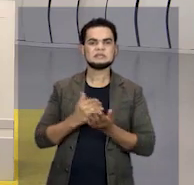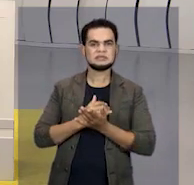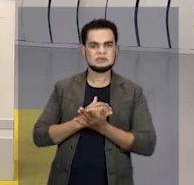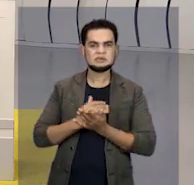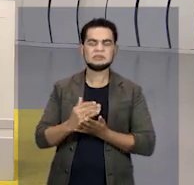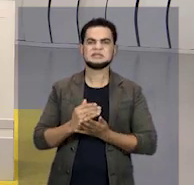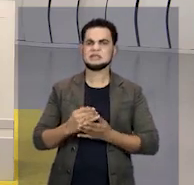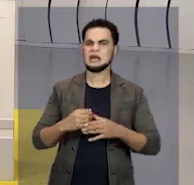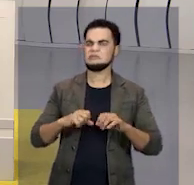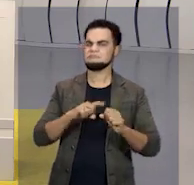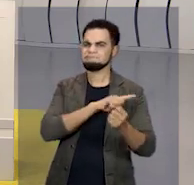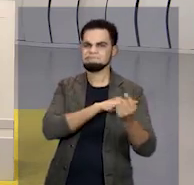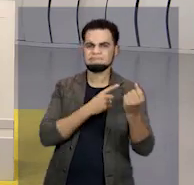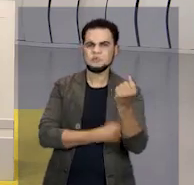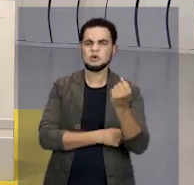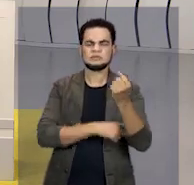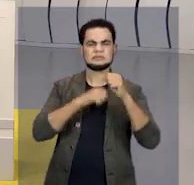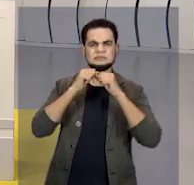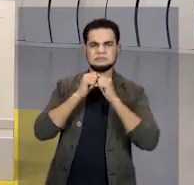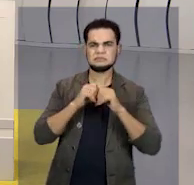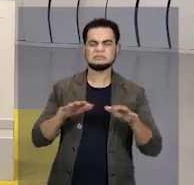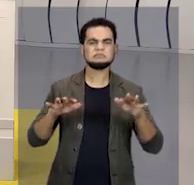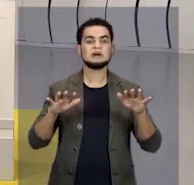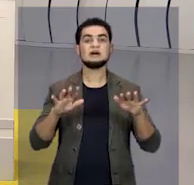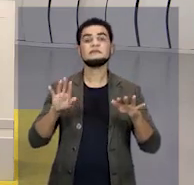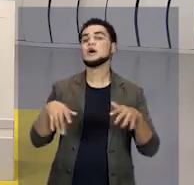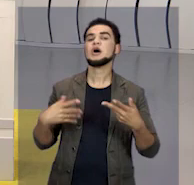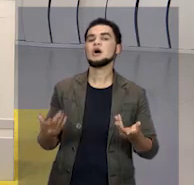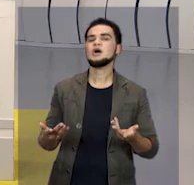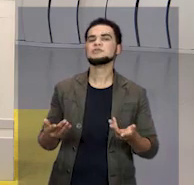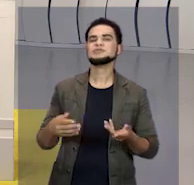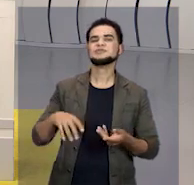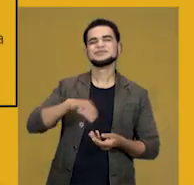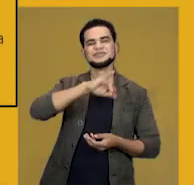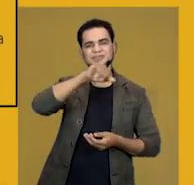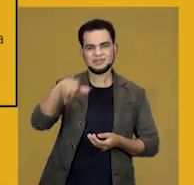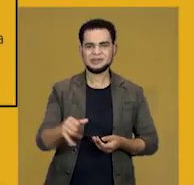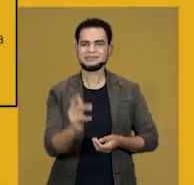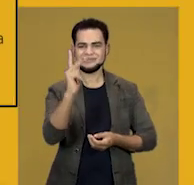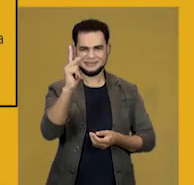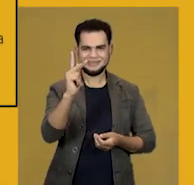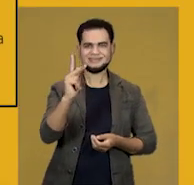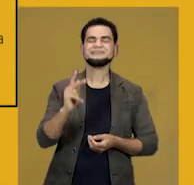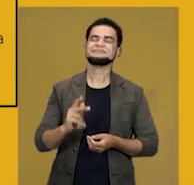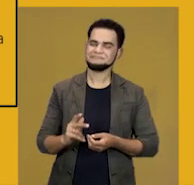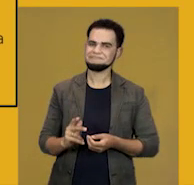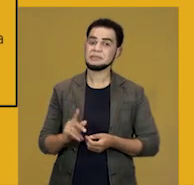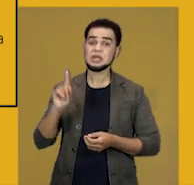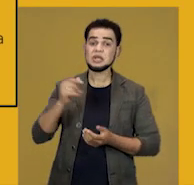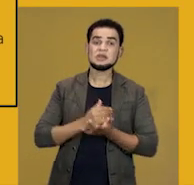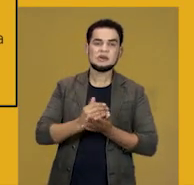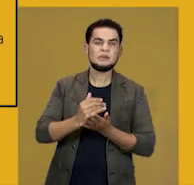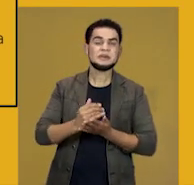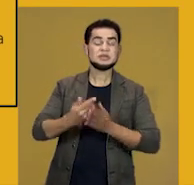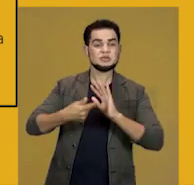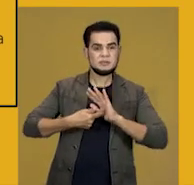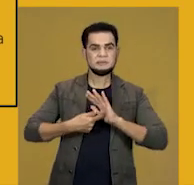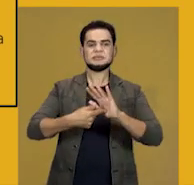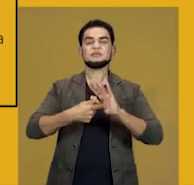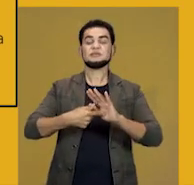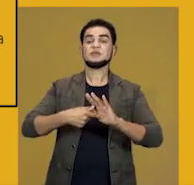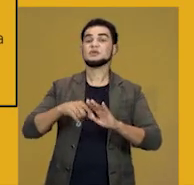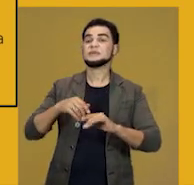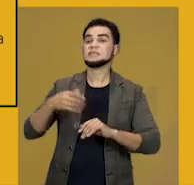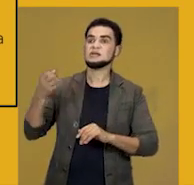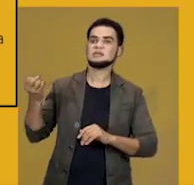ganharam força, foi principalmente no governo de Juscelino Kubitschek, né, que começou a ganhar evidência um dos mais novos